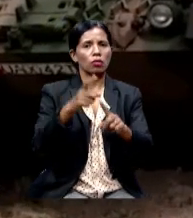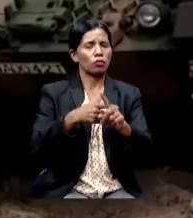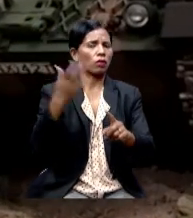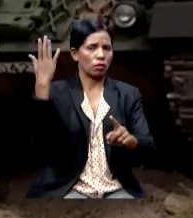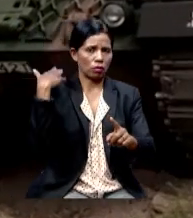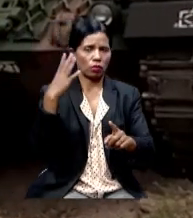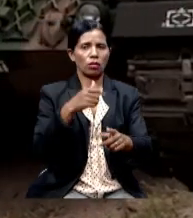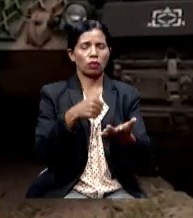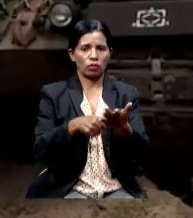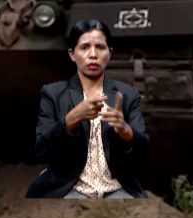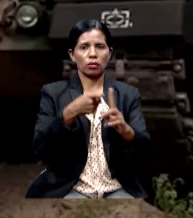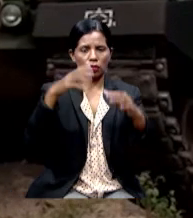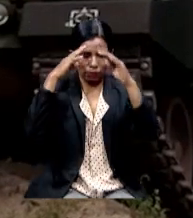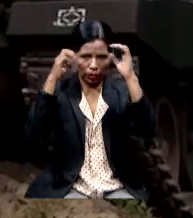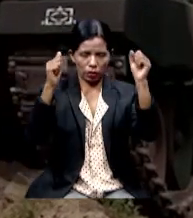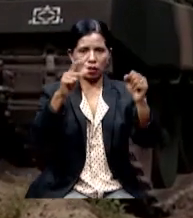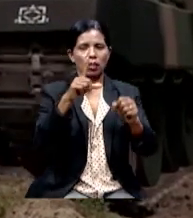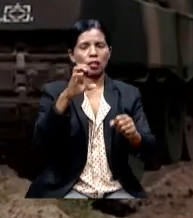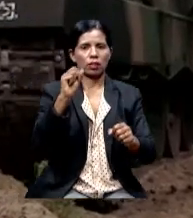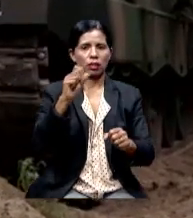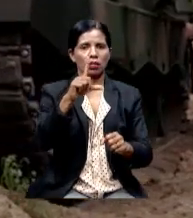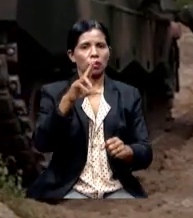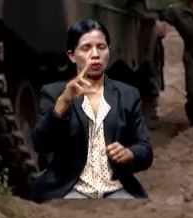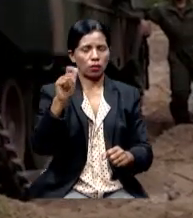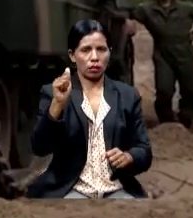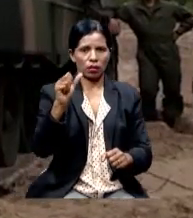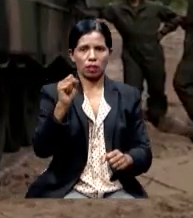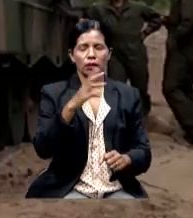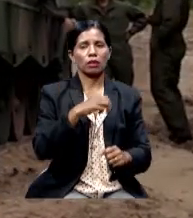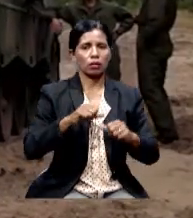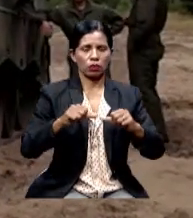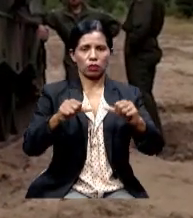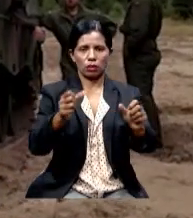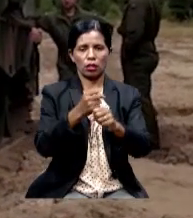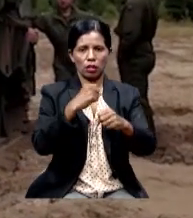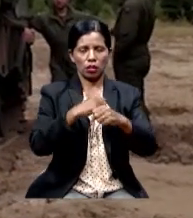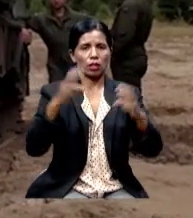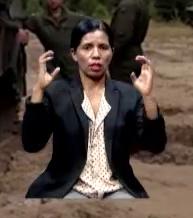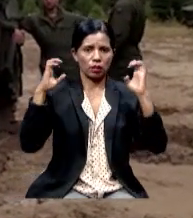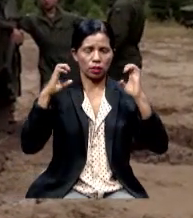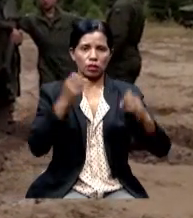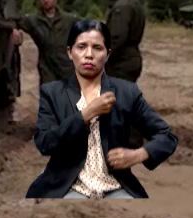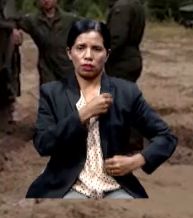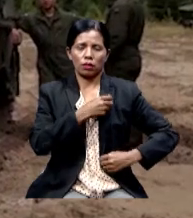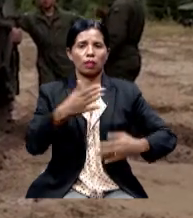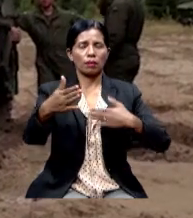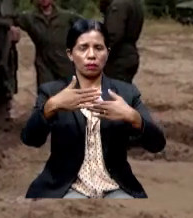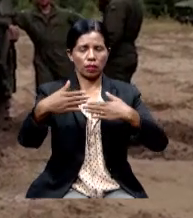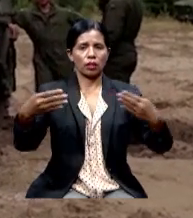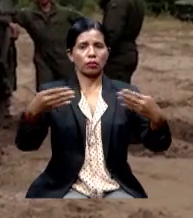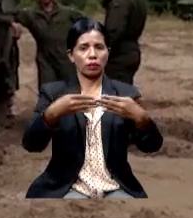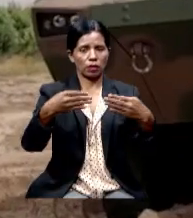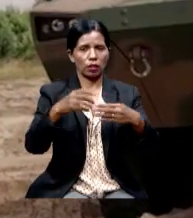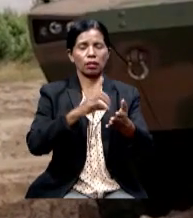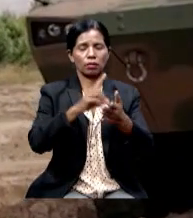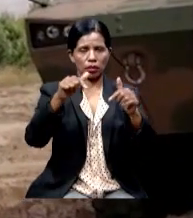ao convite Rusi presidente Alexander Lukashenko. Belarus continua a halar o exercício militar, basic fronteira semana de nei, no